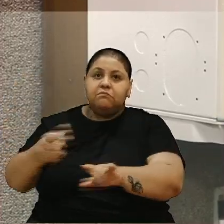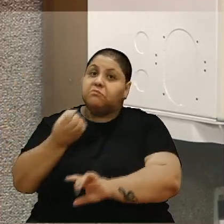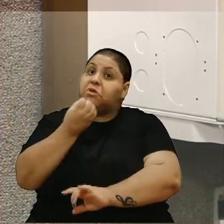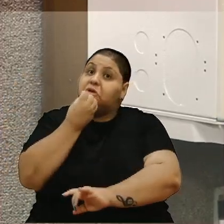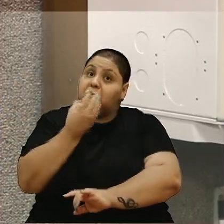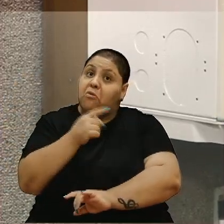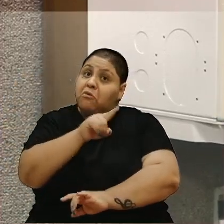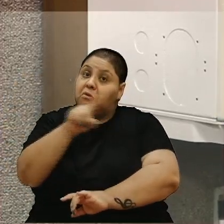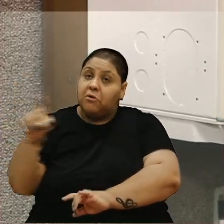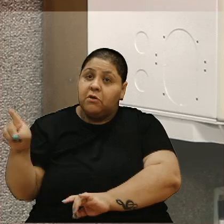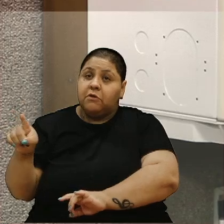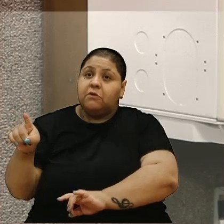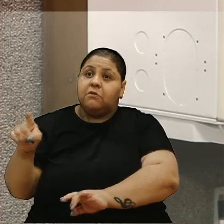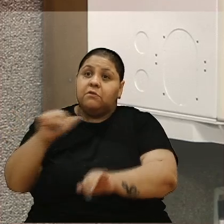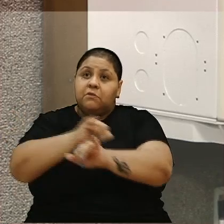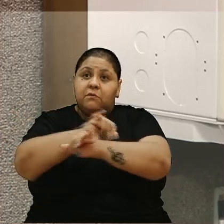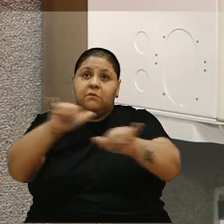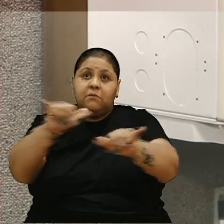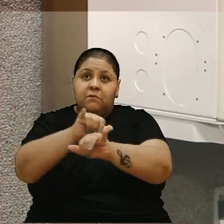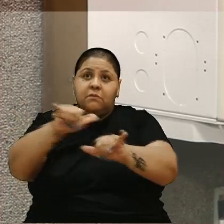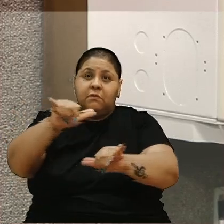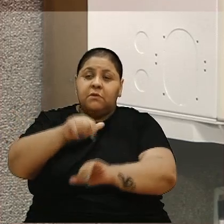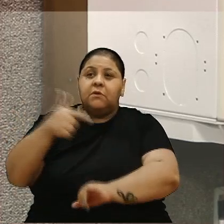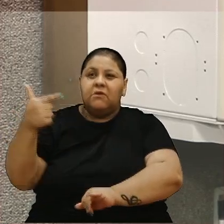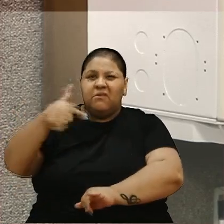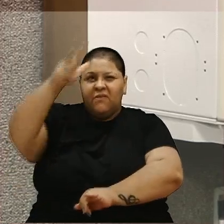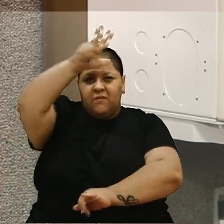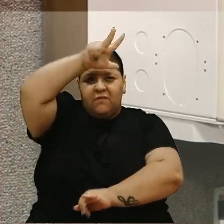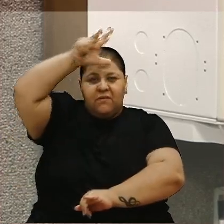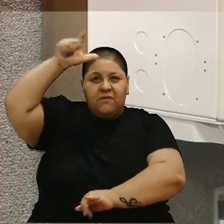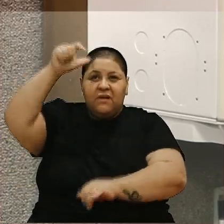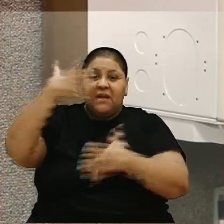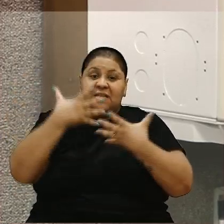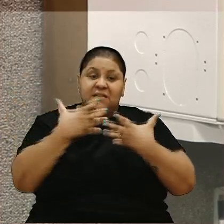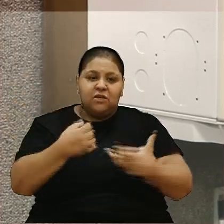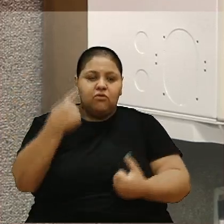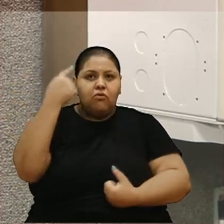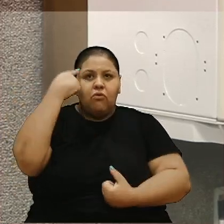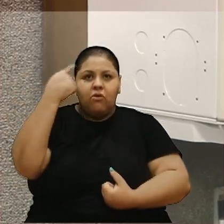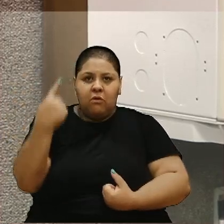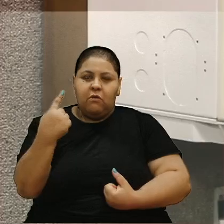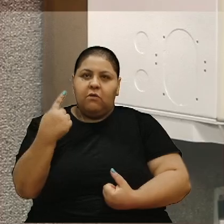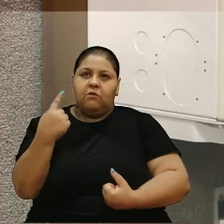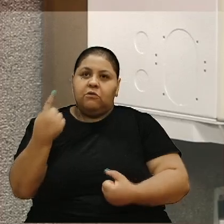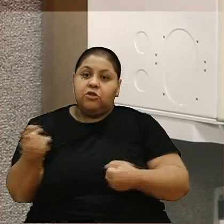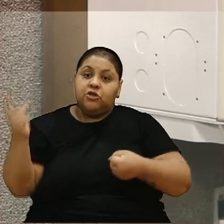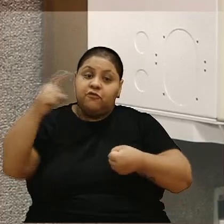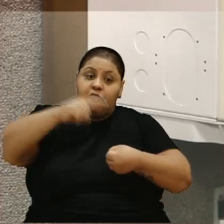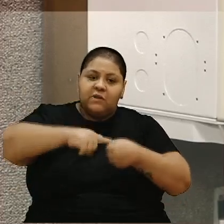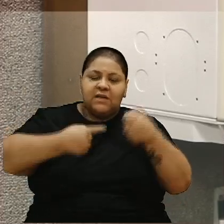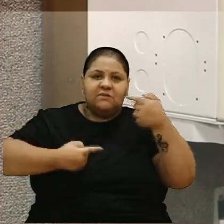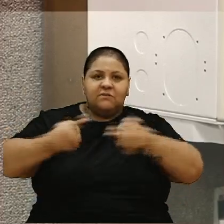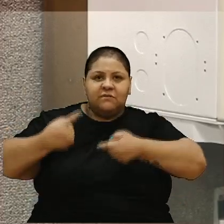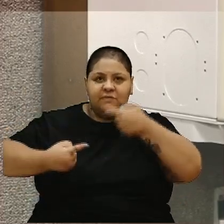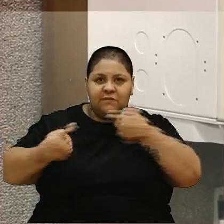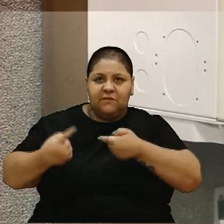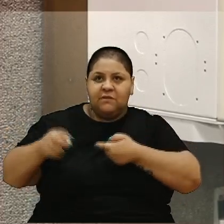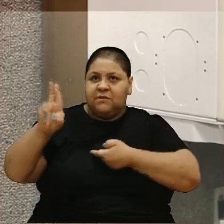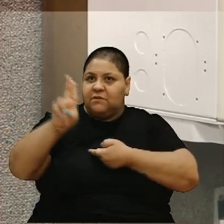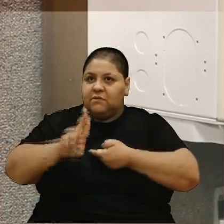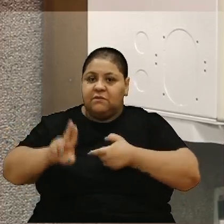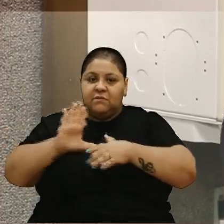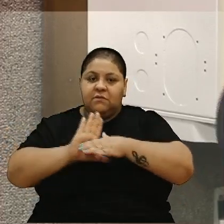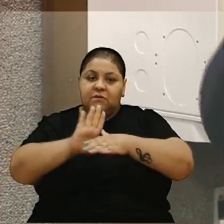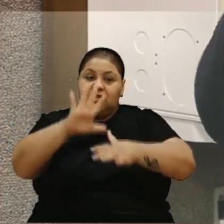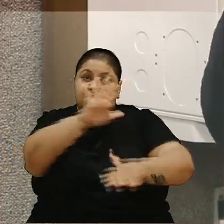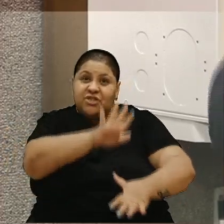que Vossília está trazendo a notícia que o vice-prefeito acolheu a ideia, né, de se retomar essa discussão da ocupação da Maesa como um